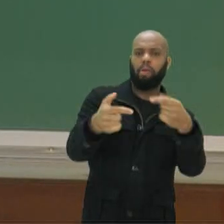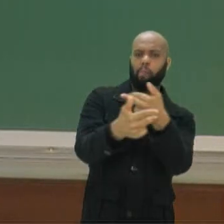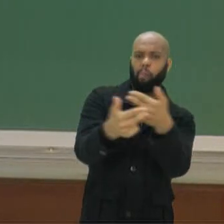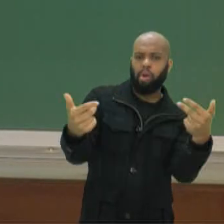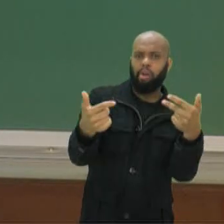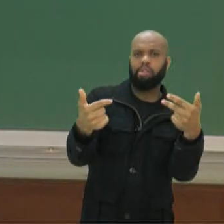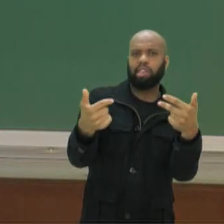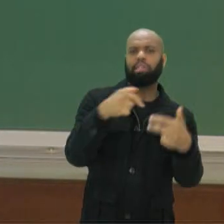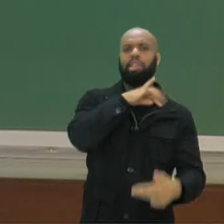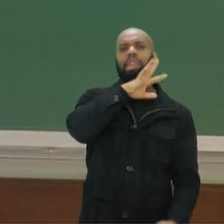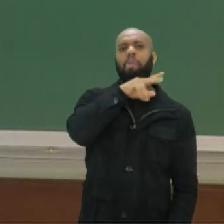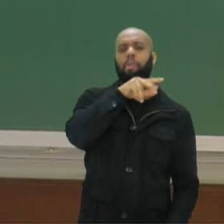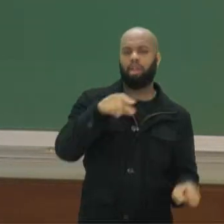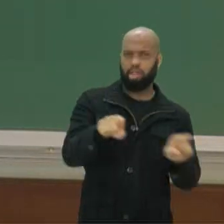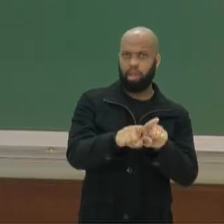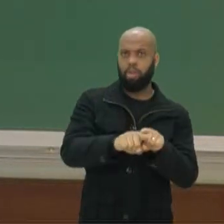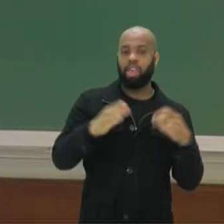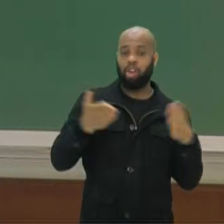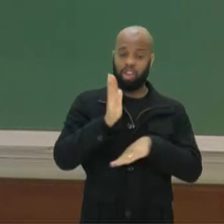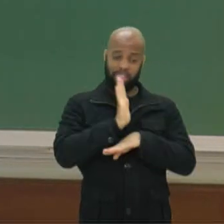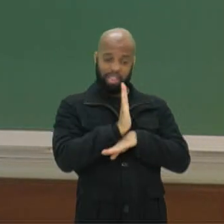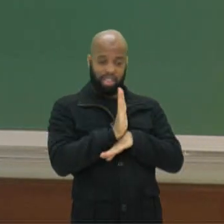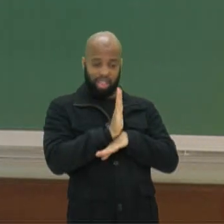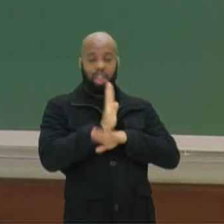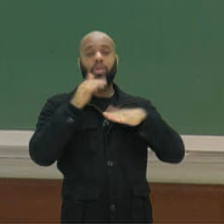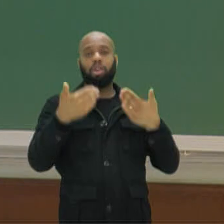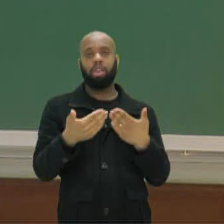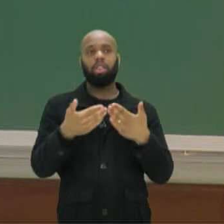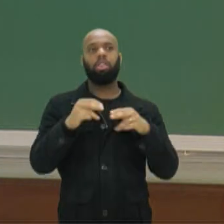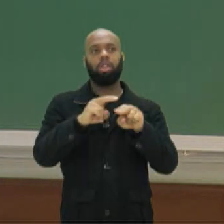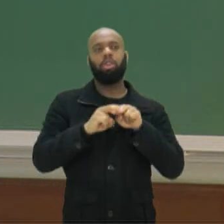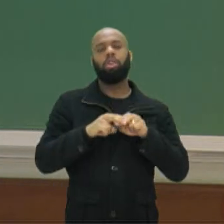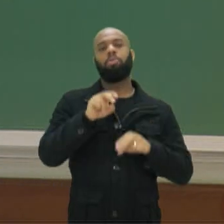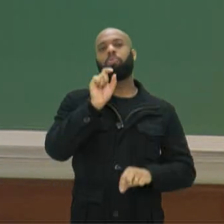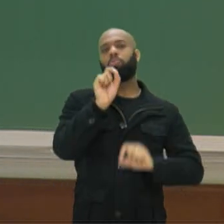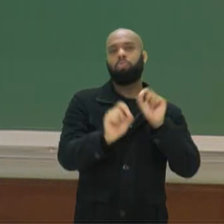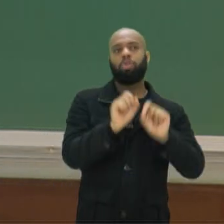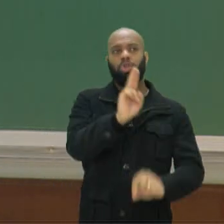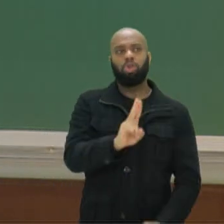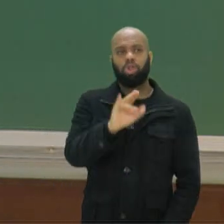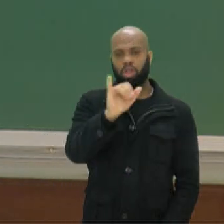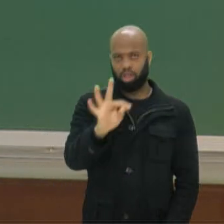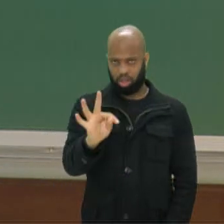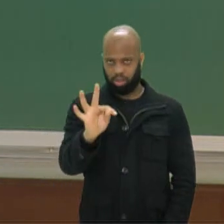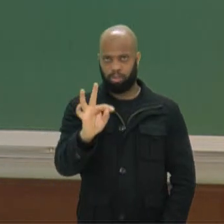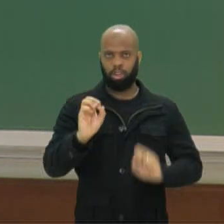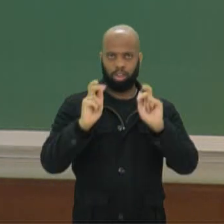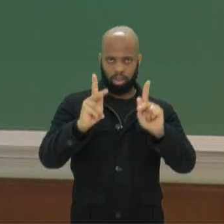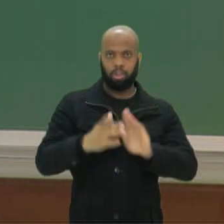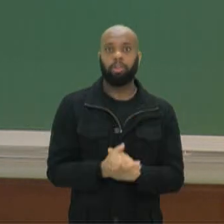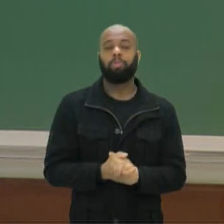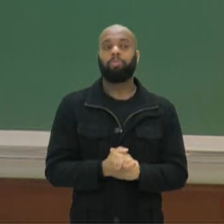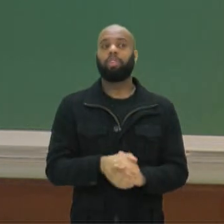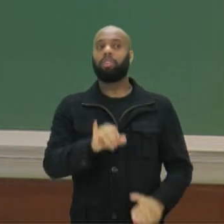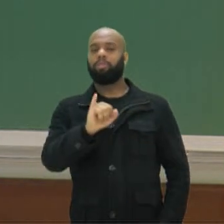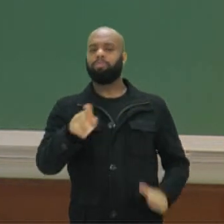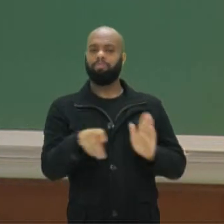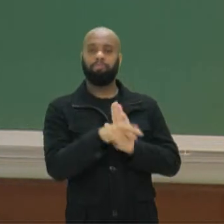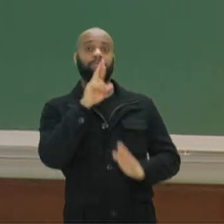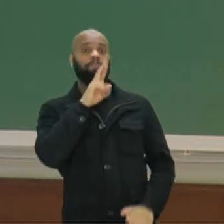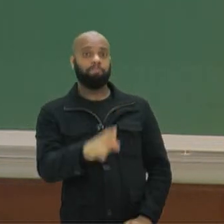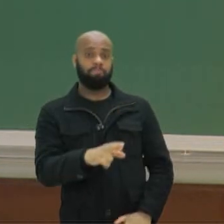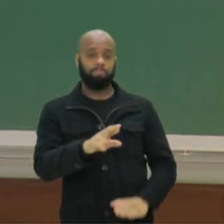modo geral. Como a gente está falando de cinema, está no singular, por isso que a gente usa o it, beleza? Então, se fosse uma